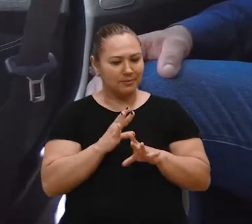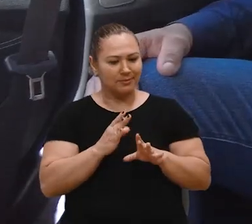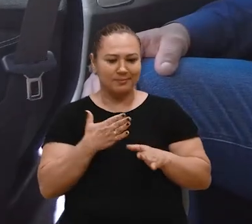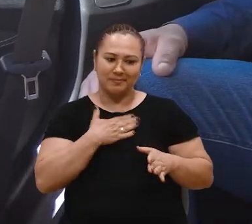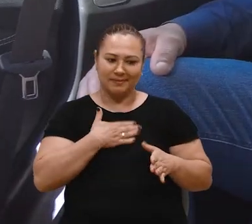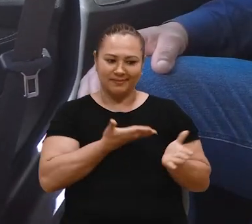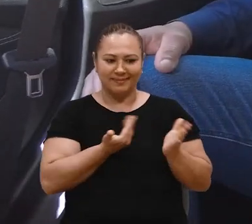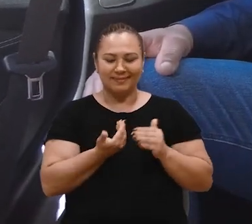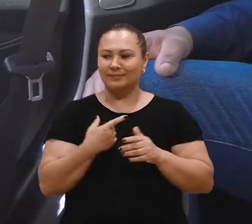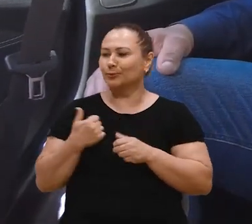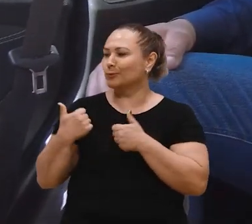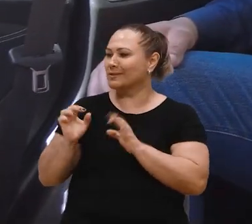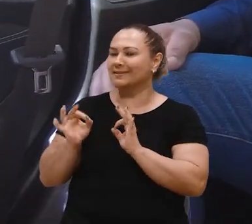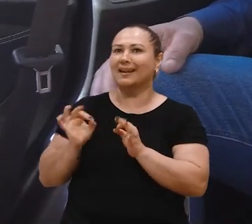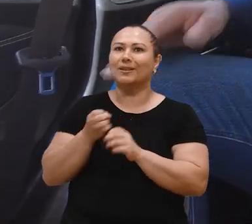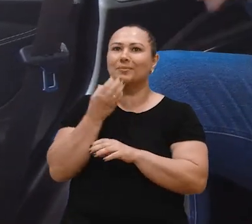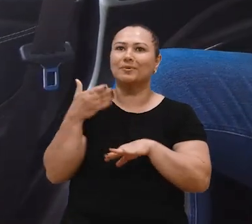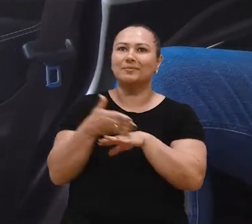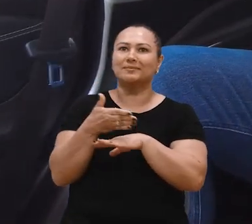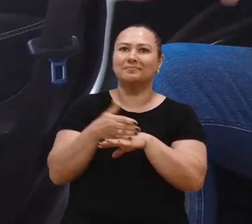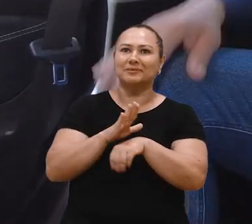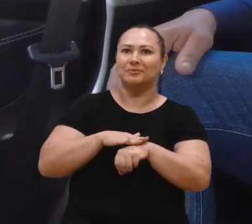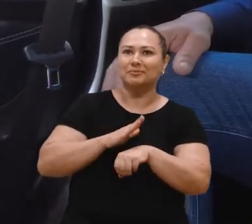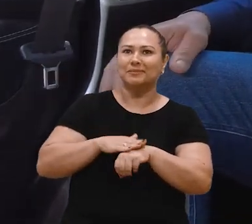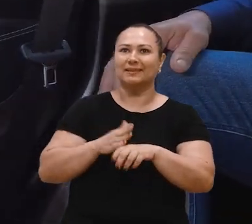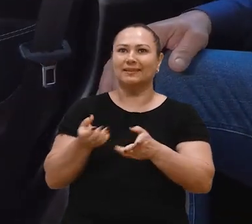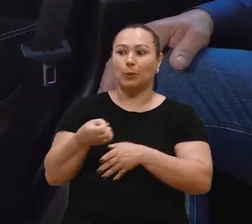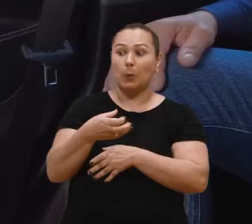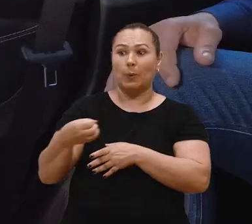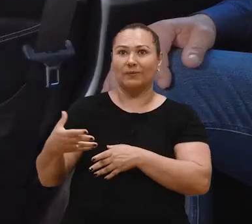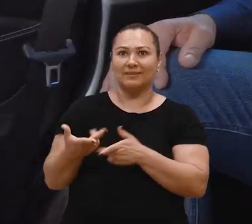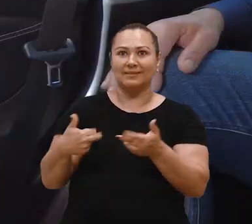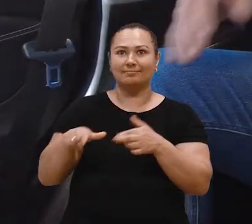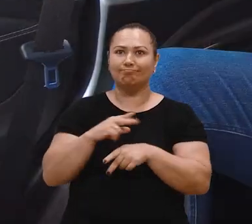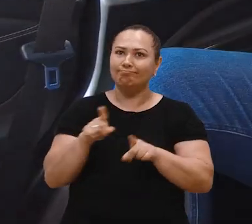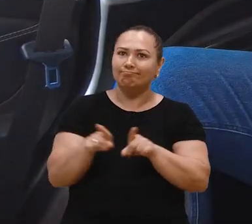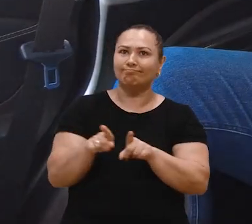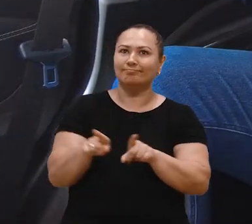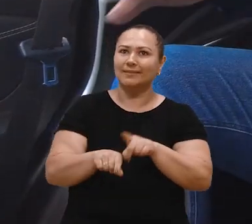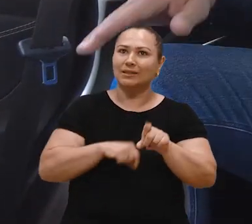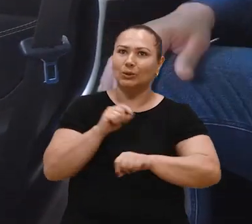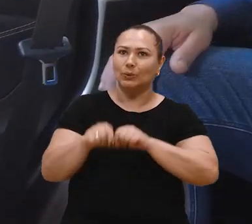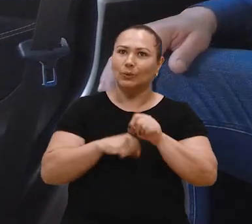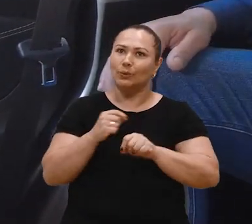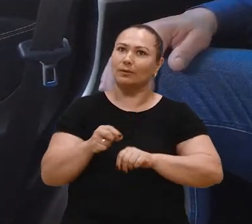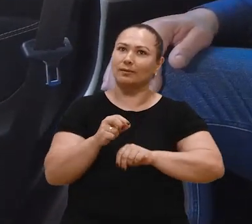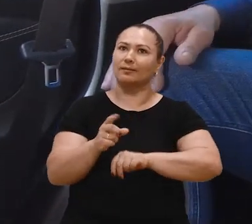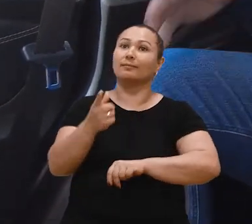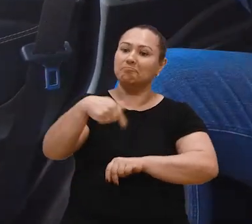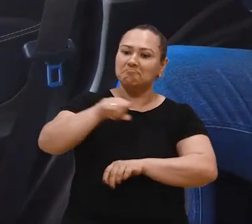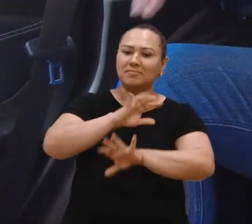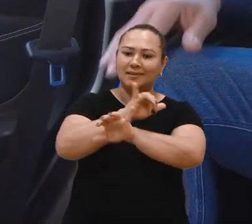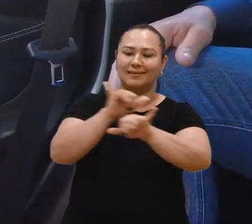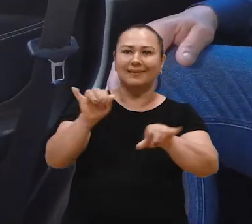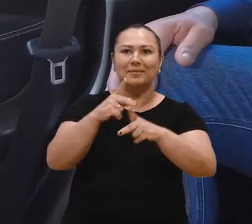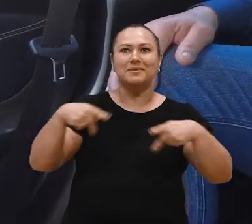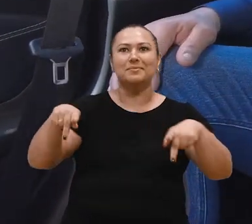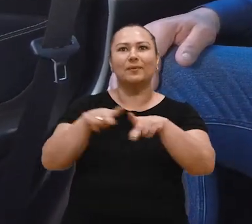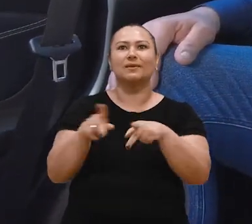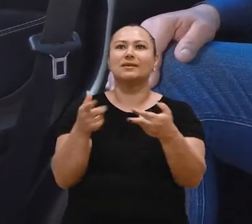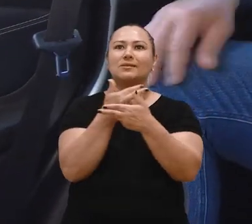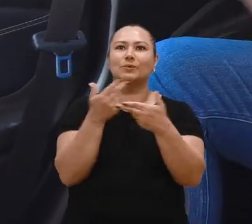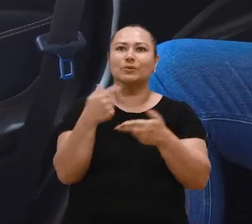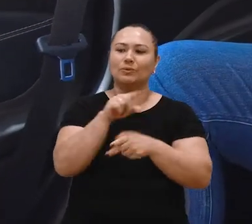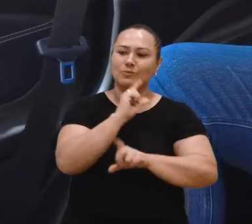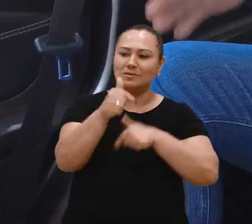Tudo certo, tudo jóia, é bom participar desses momentos, dessas inovações, né? Para poder transmitir para a nossa população